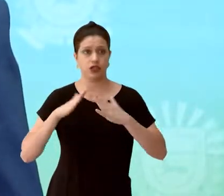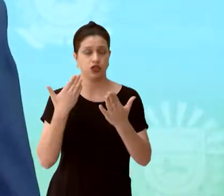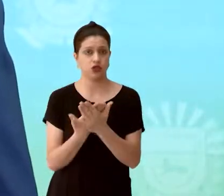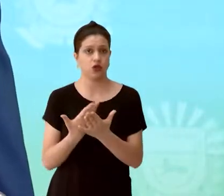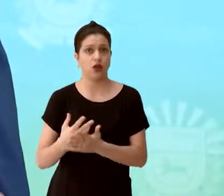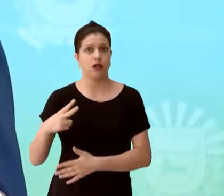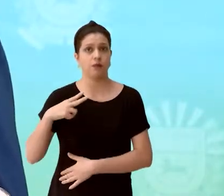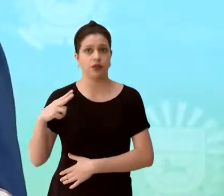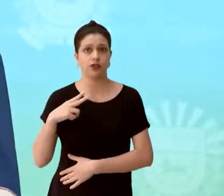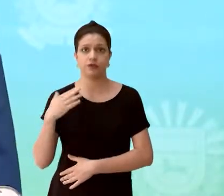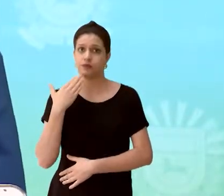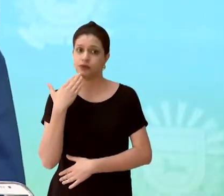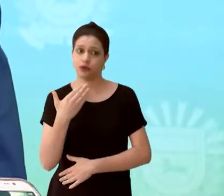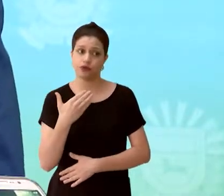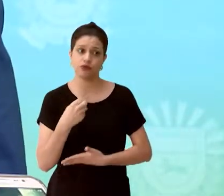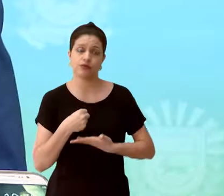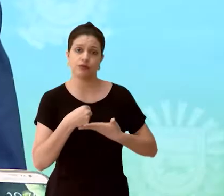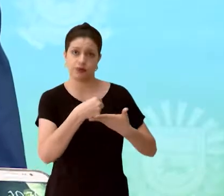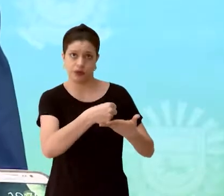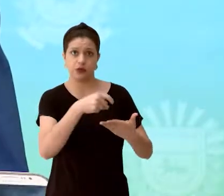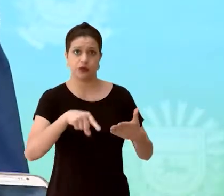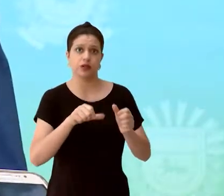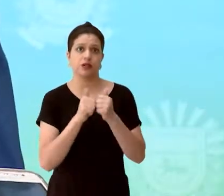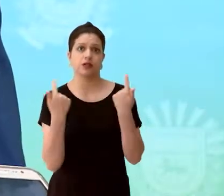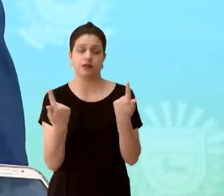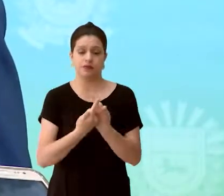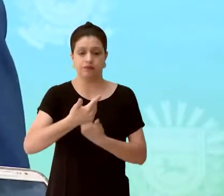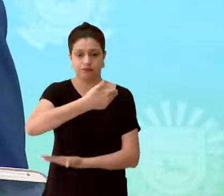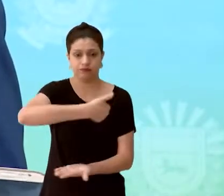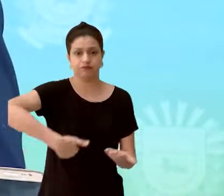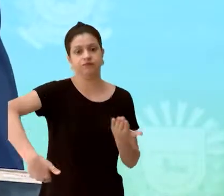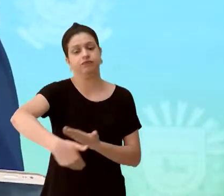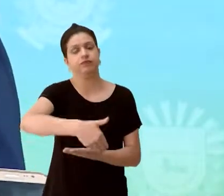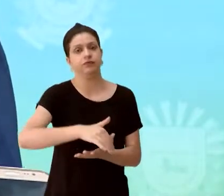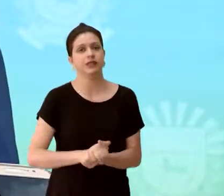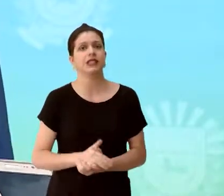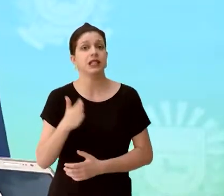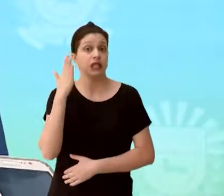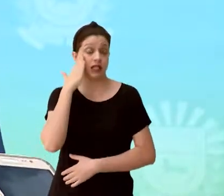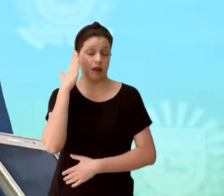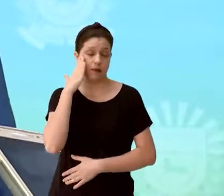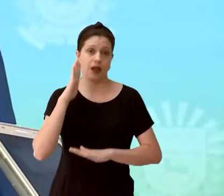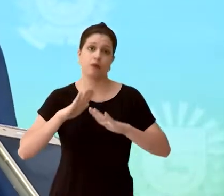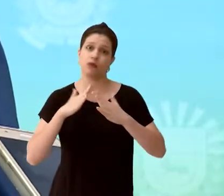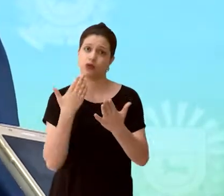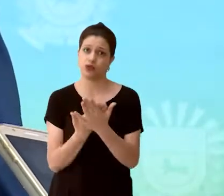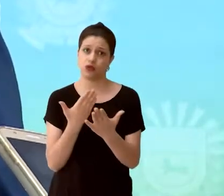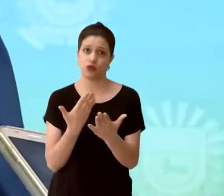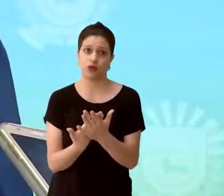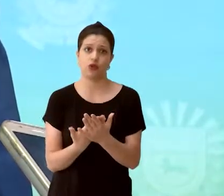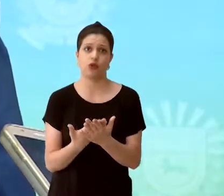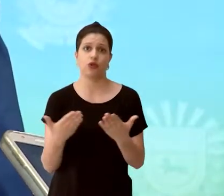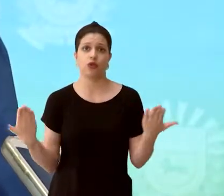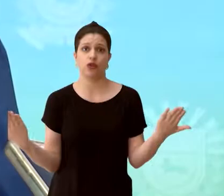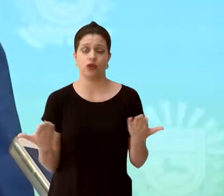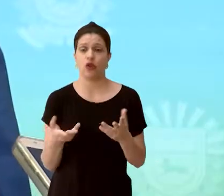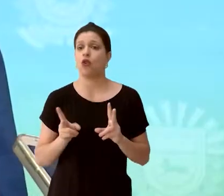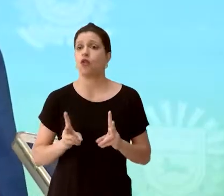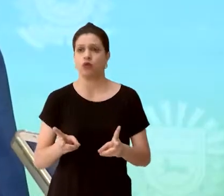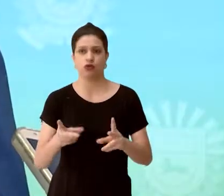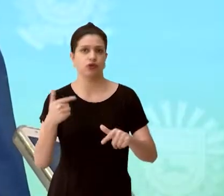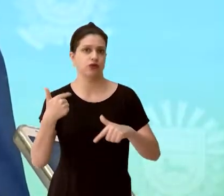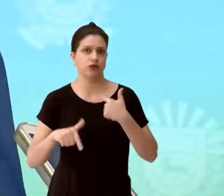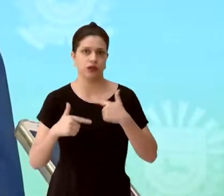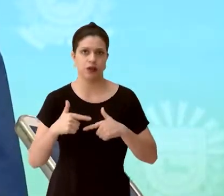Escolas Particulares, que procuraram um suporte da Assembleia Legislativa para que pudesse fazer a interlocução. Nós sabemos que as escolas, nesse